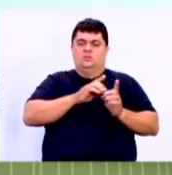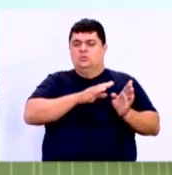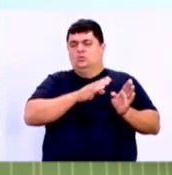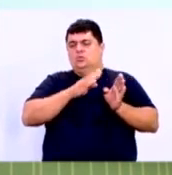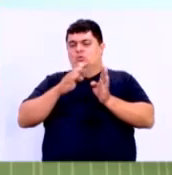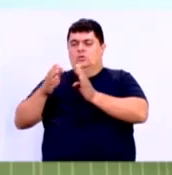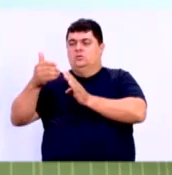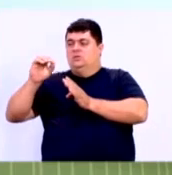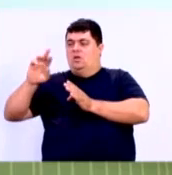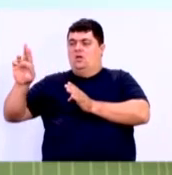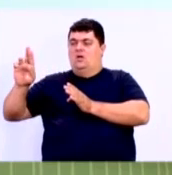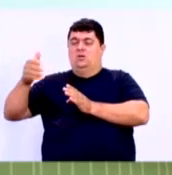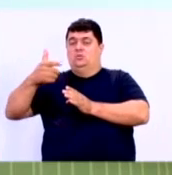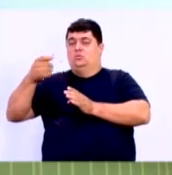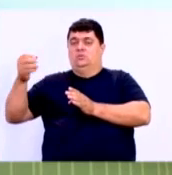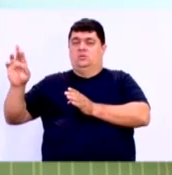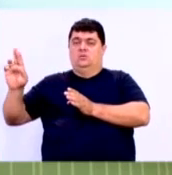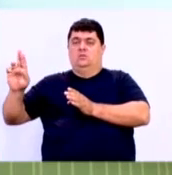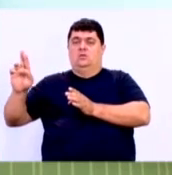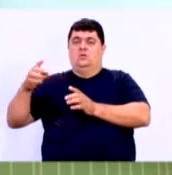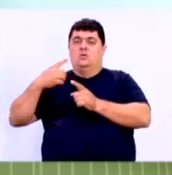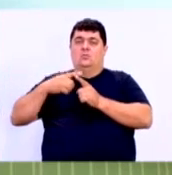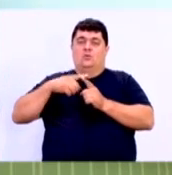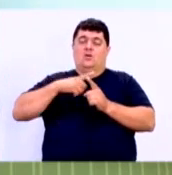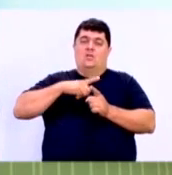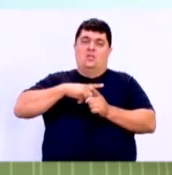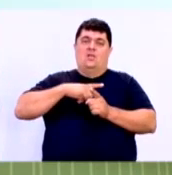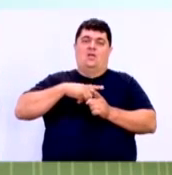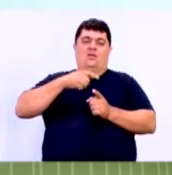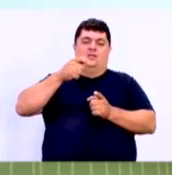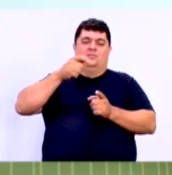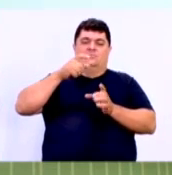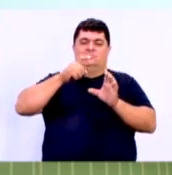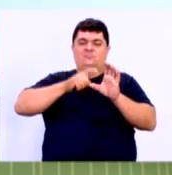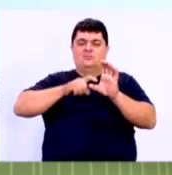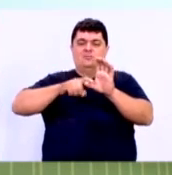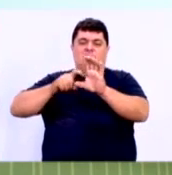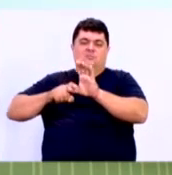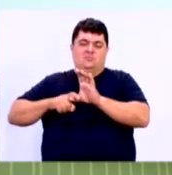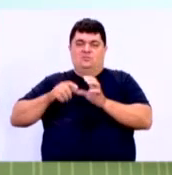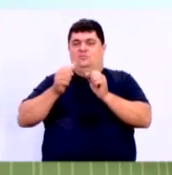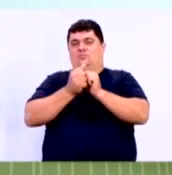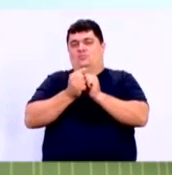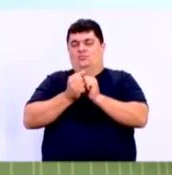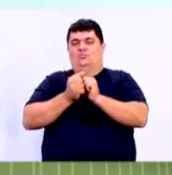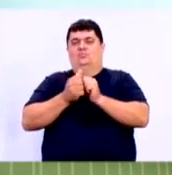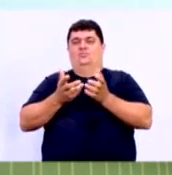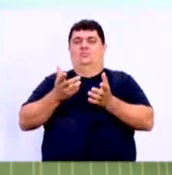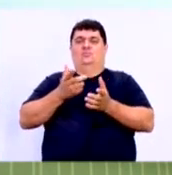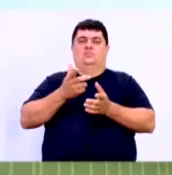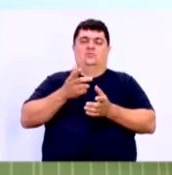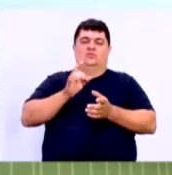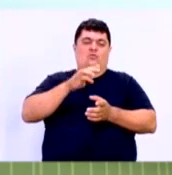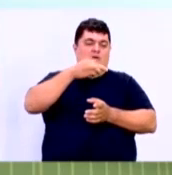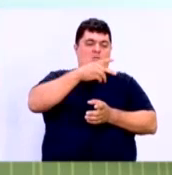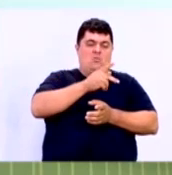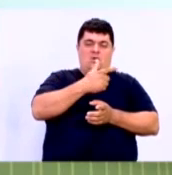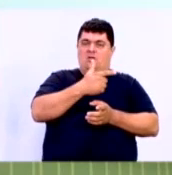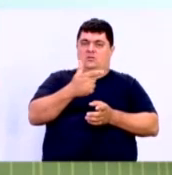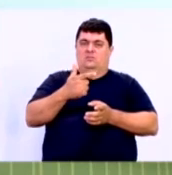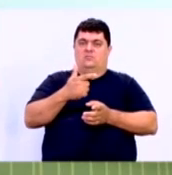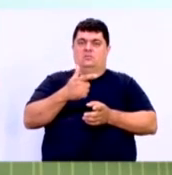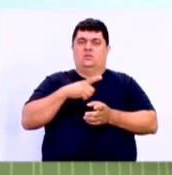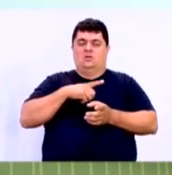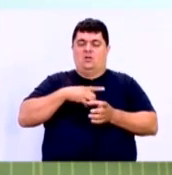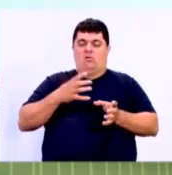R$100, R$200. Por quê? Existem custos introduzidos nesse tênis, que vão além do simples matéria-prima. Então ele ganha